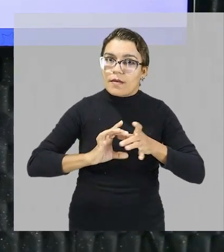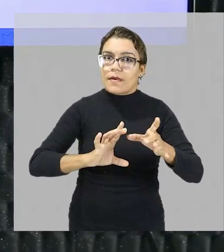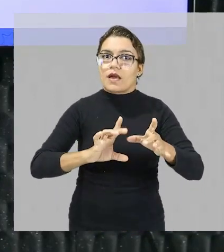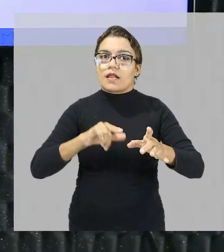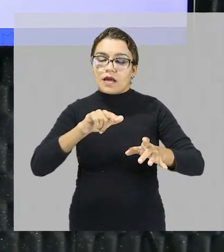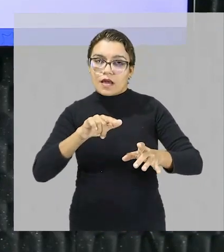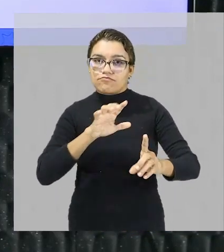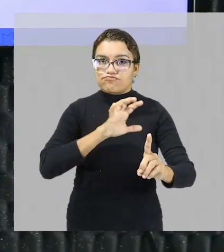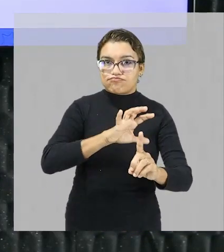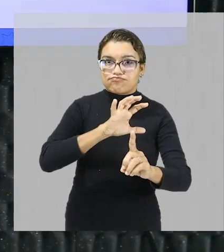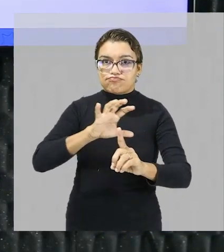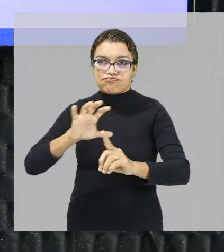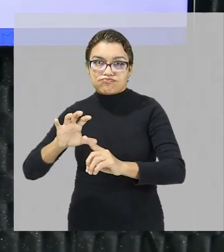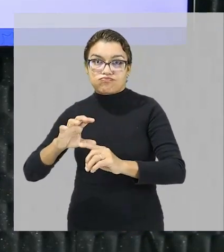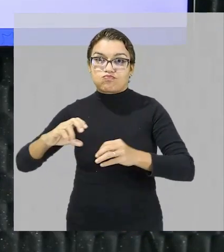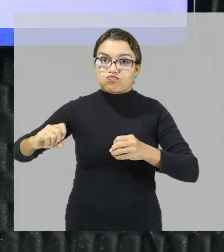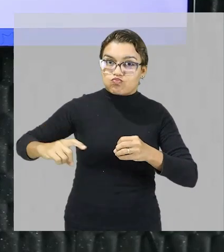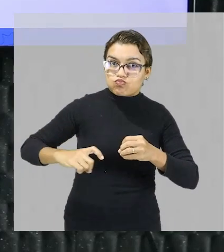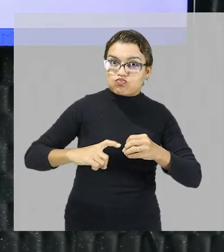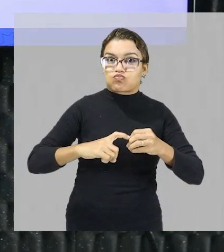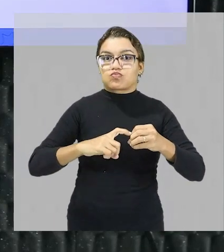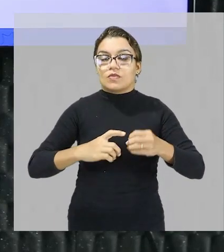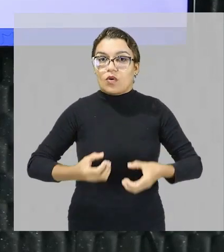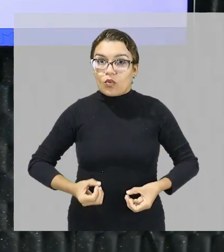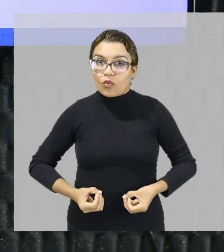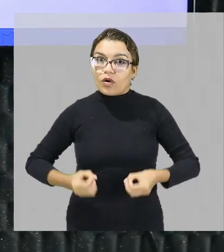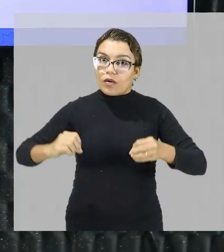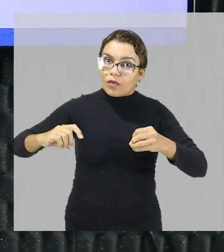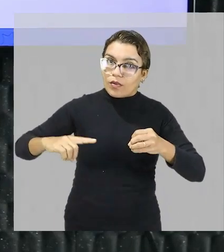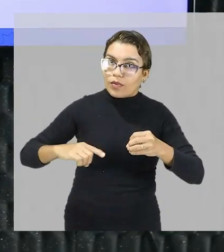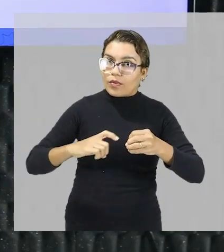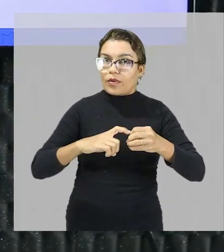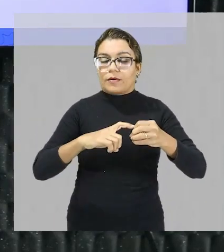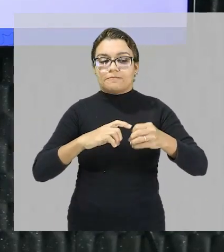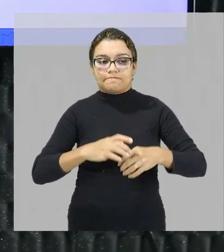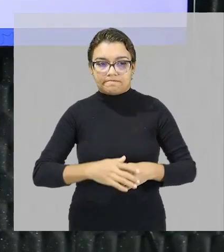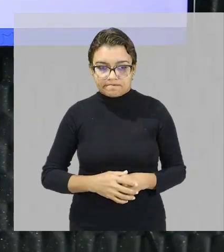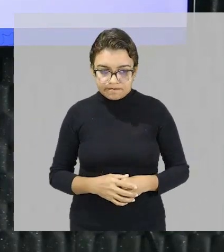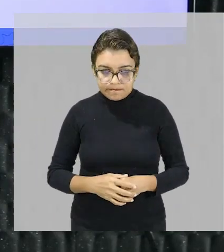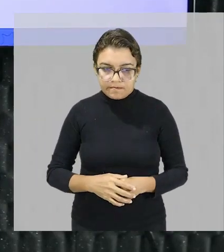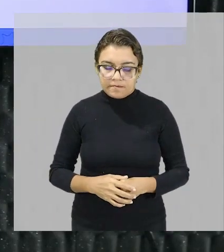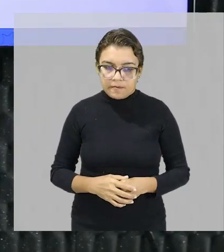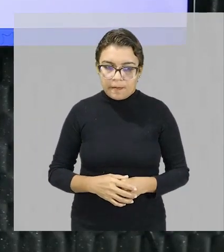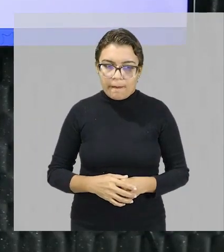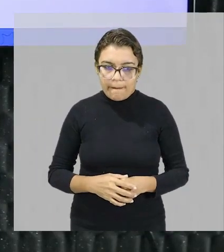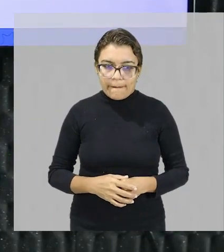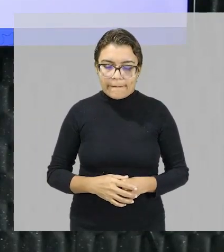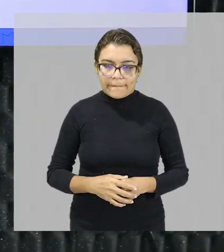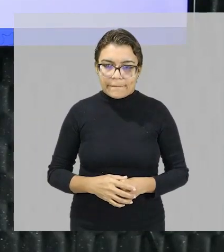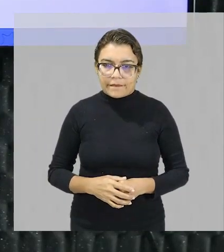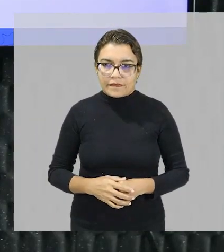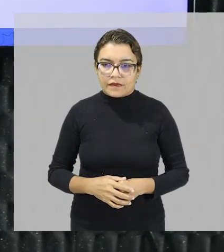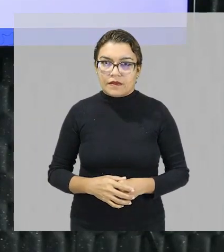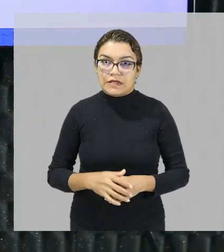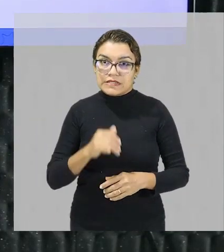vai estimular a ovulação nos ovários, tá? Então, ele vai ser liberado no início